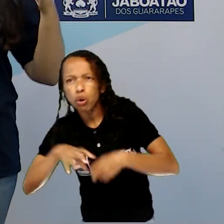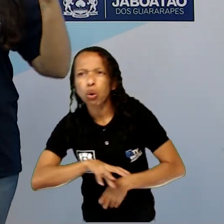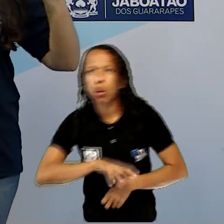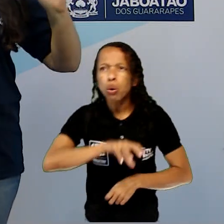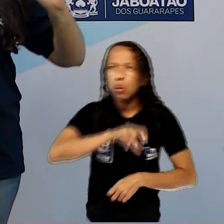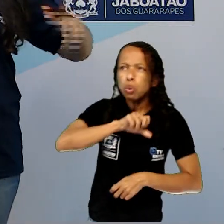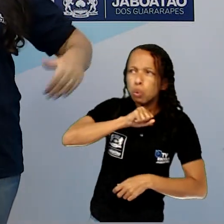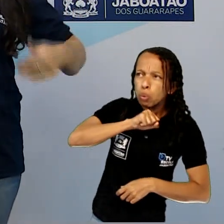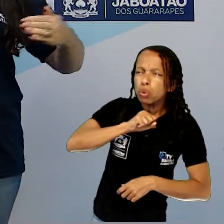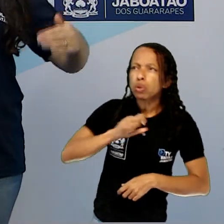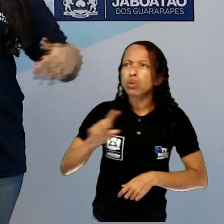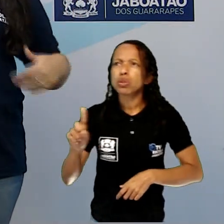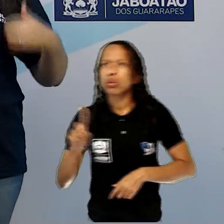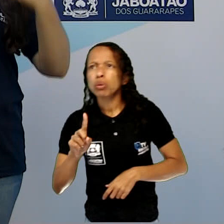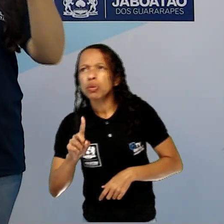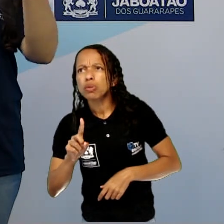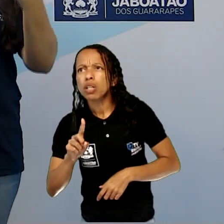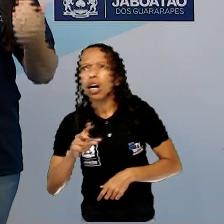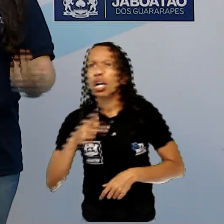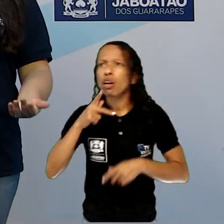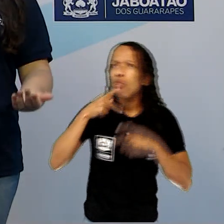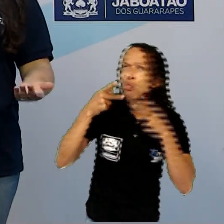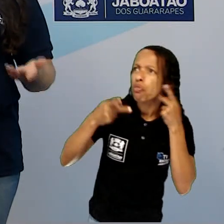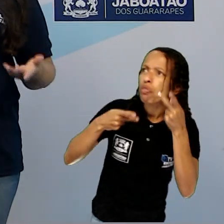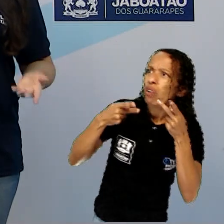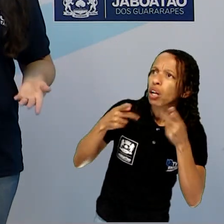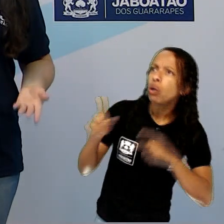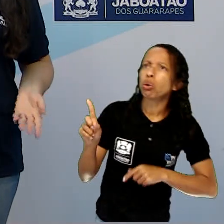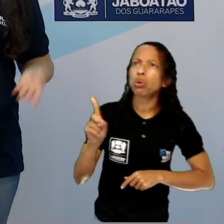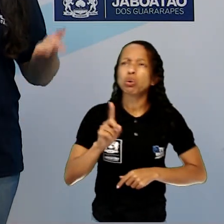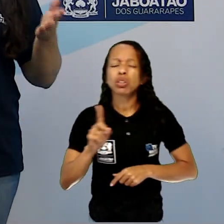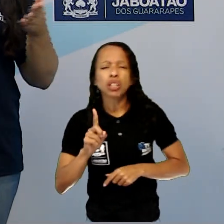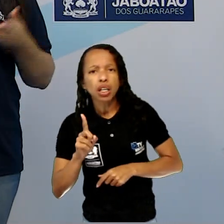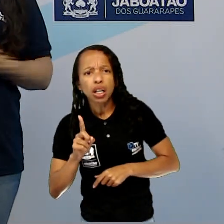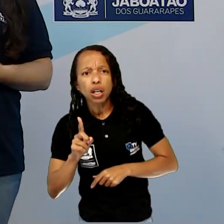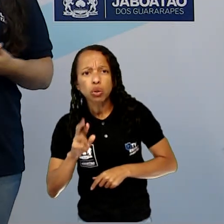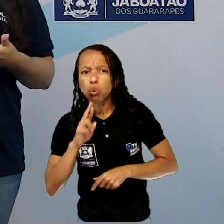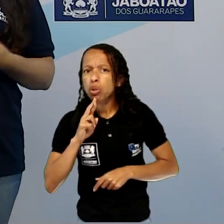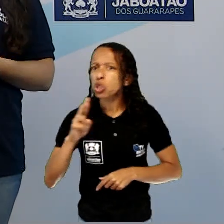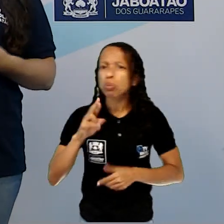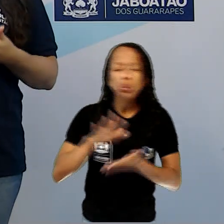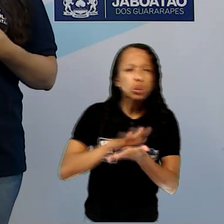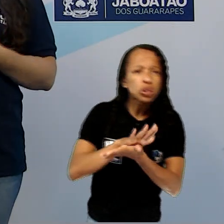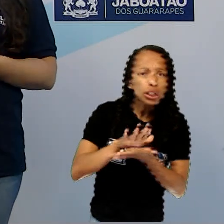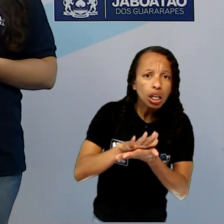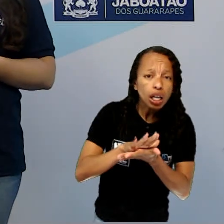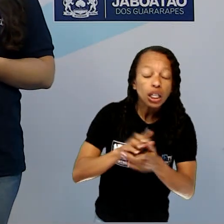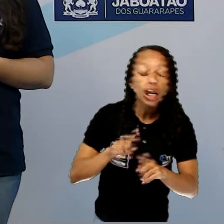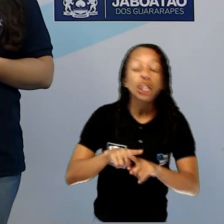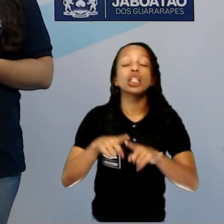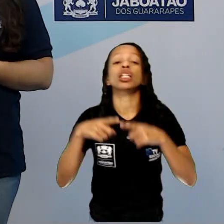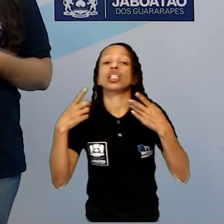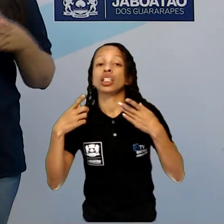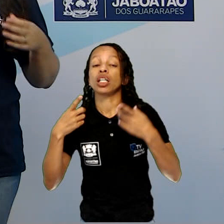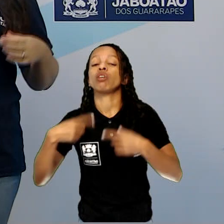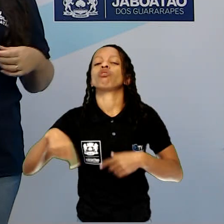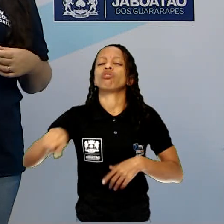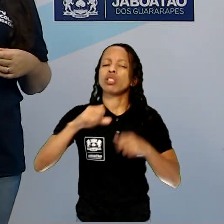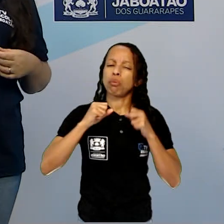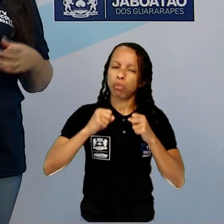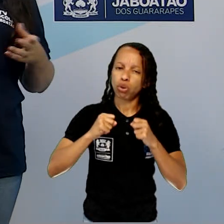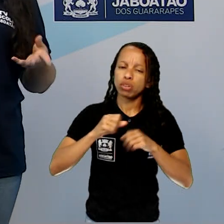falar, enfim, viu que ela não está respondendo a nada, você faz uma ressuscitação cardiopulmonar.